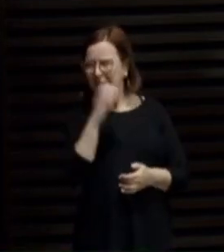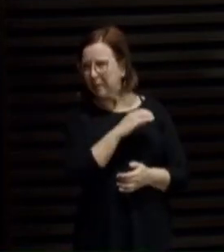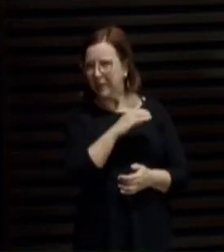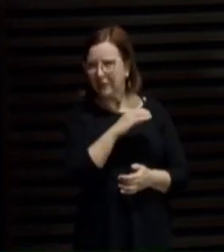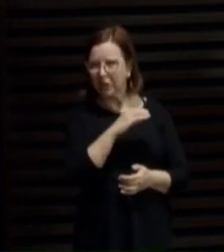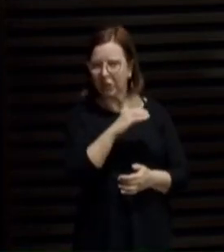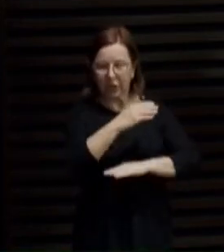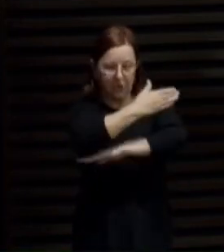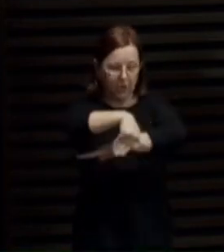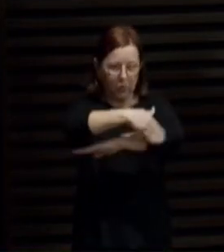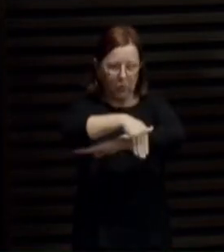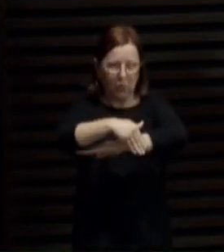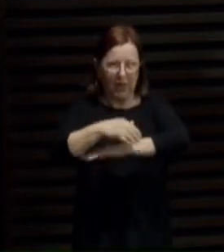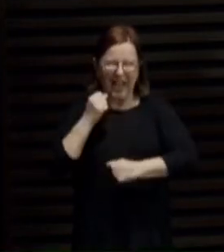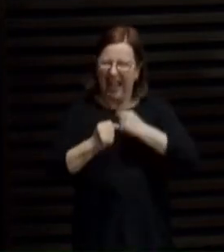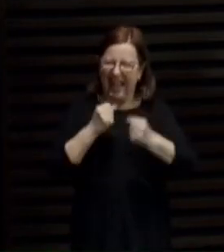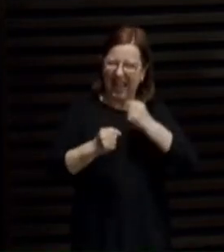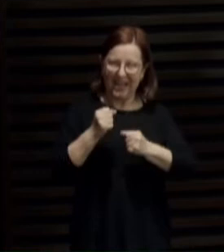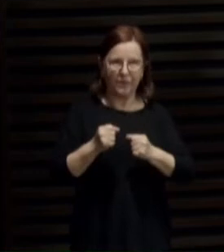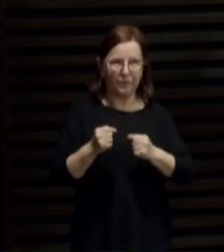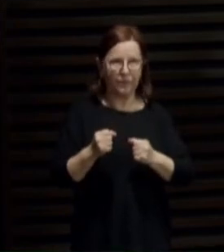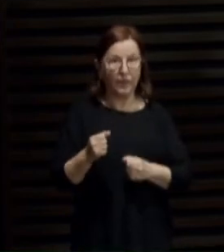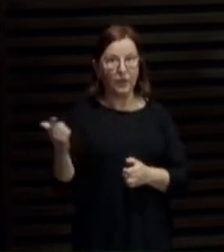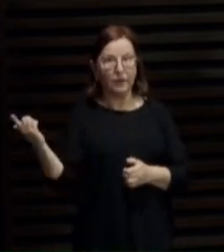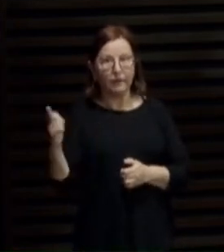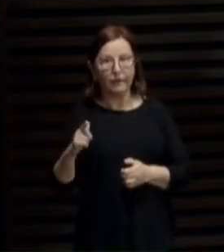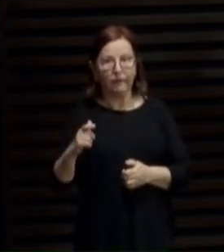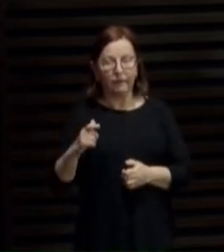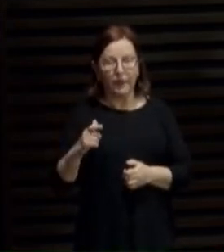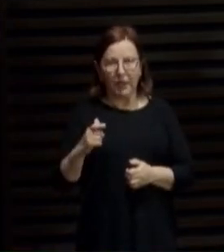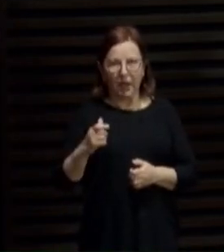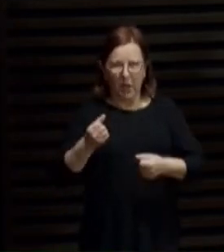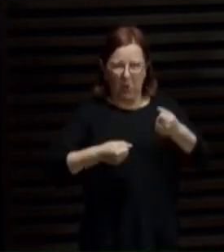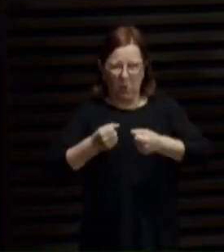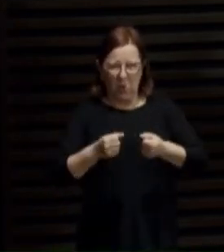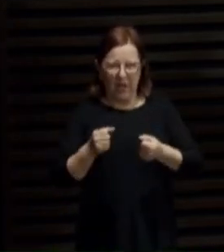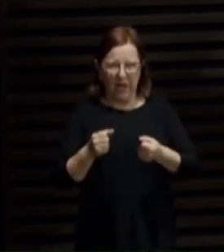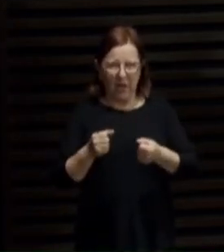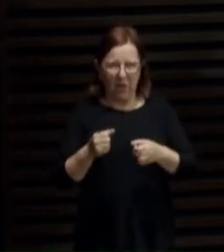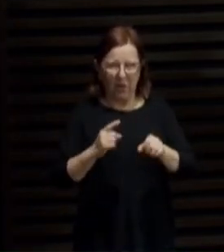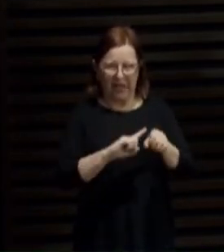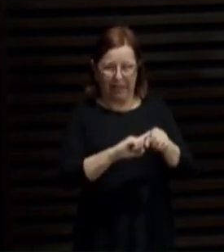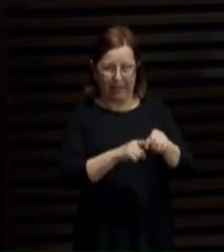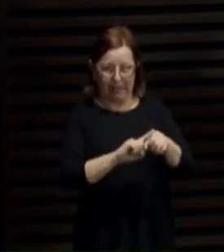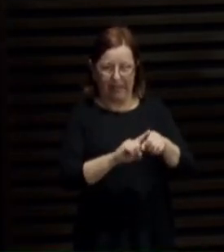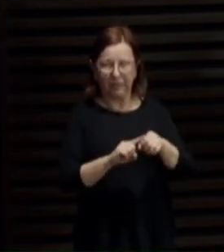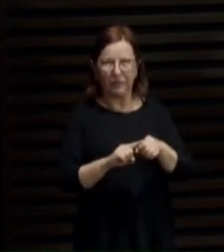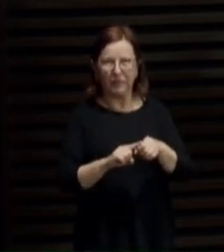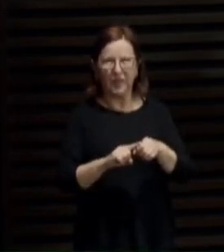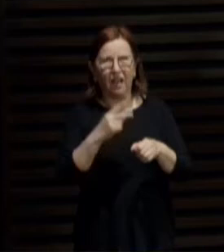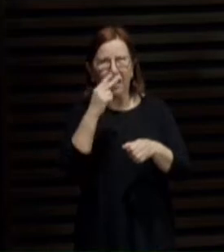para a rua, e vinha um carro em velocidade. Eu só ouvi, e eu gritei: